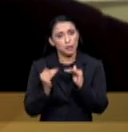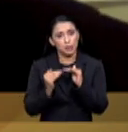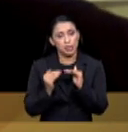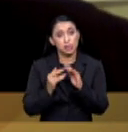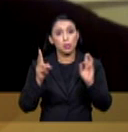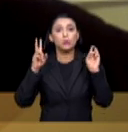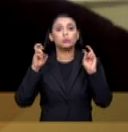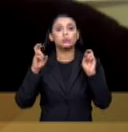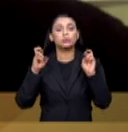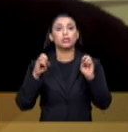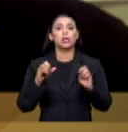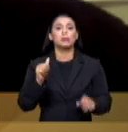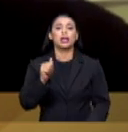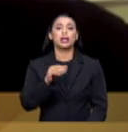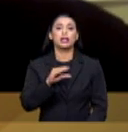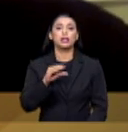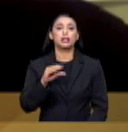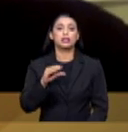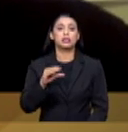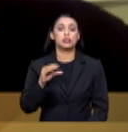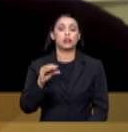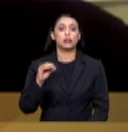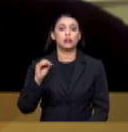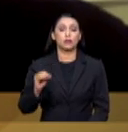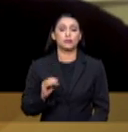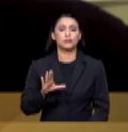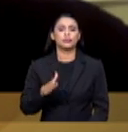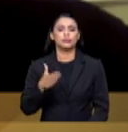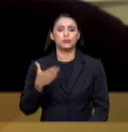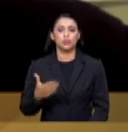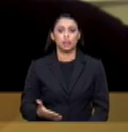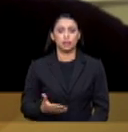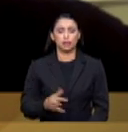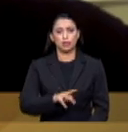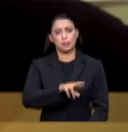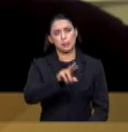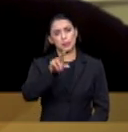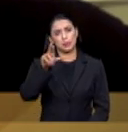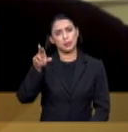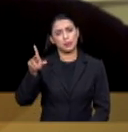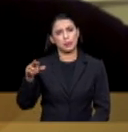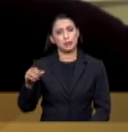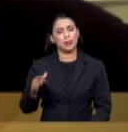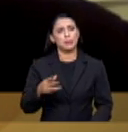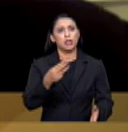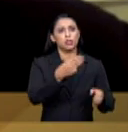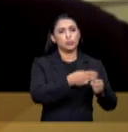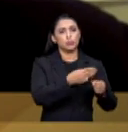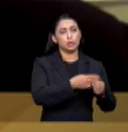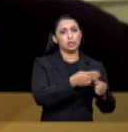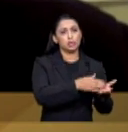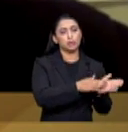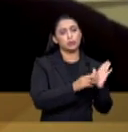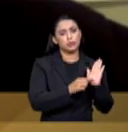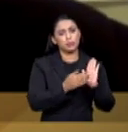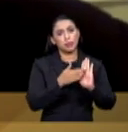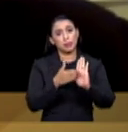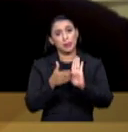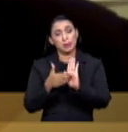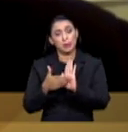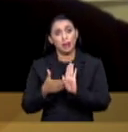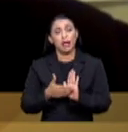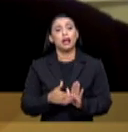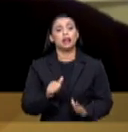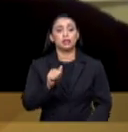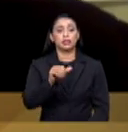tema tratado nesta ACO. Tanto é assim que há em curso inúmeras demandas propostas por municípios, além de diversas ações